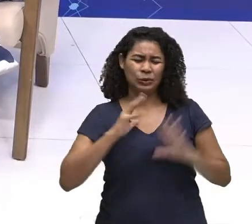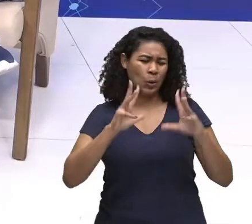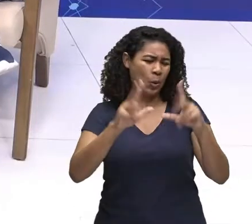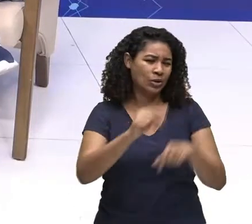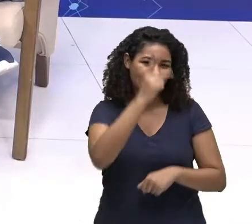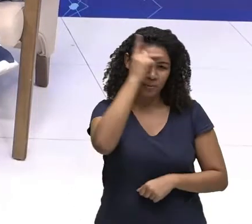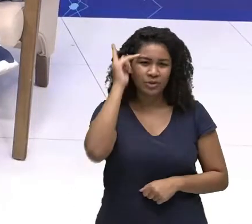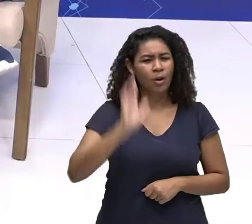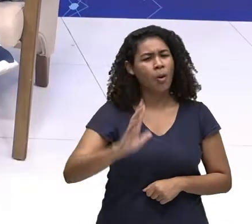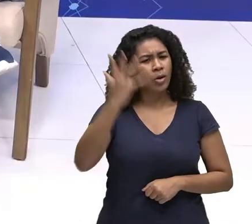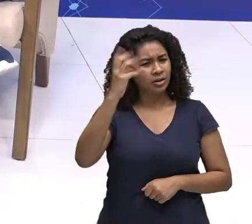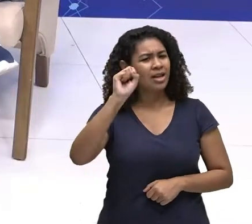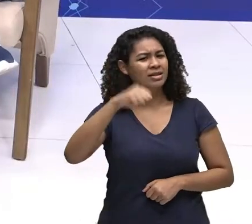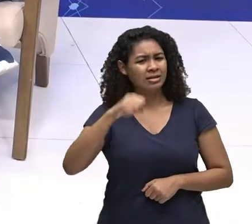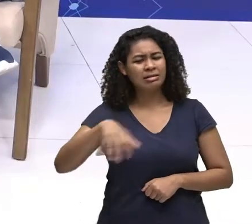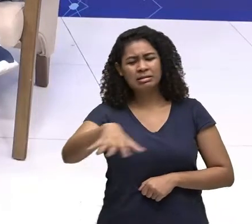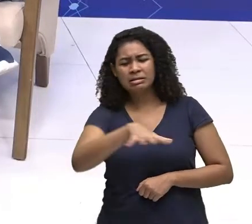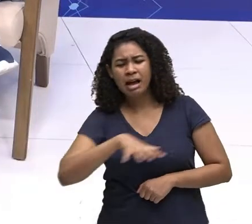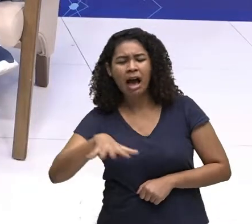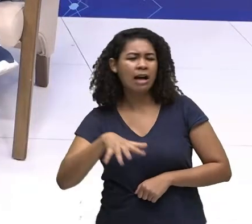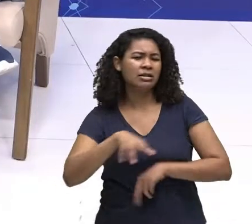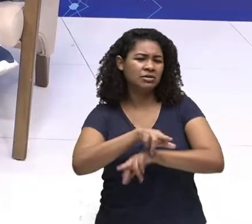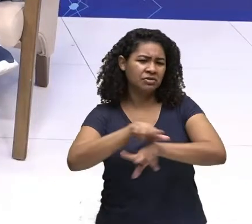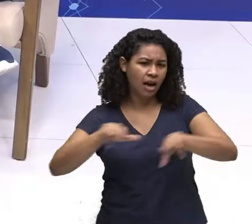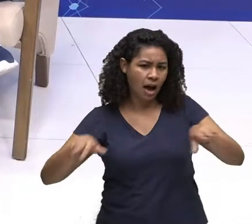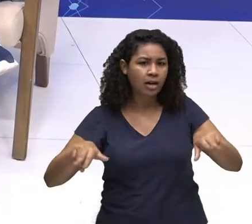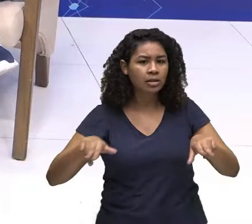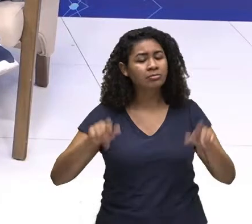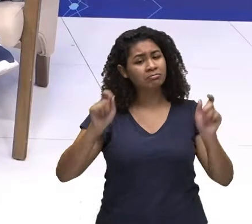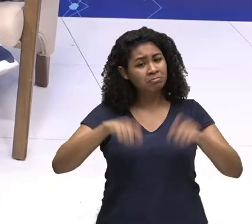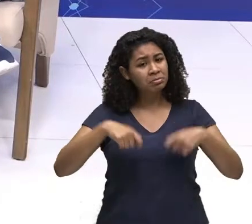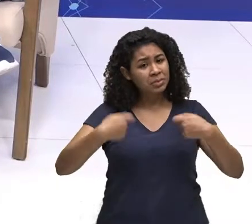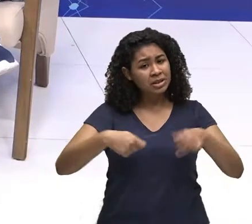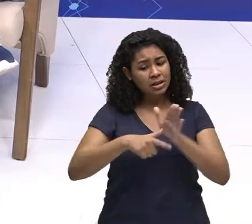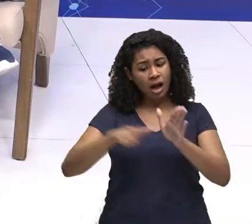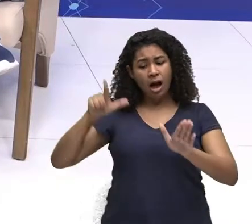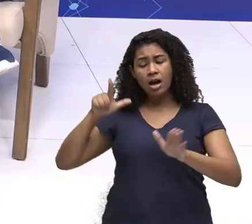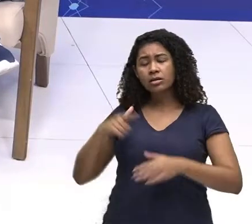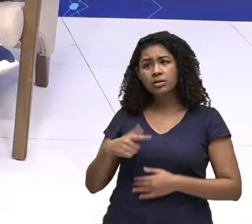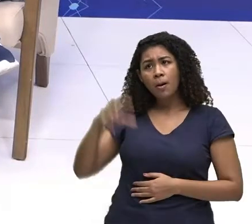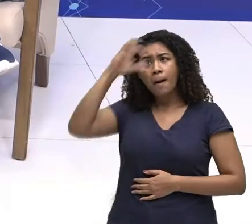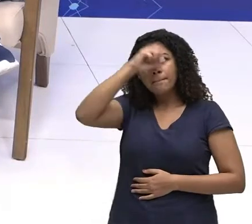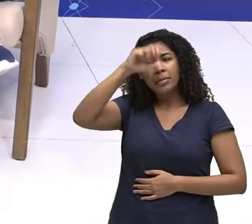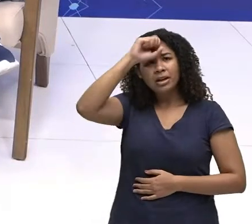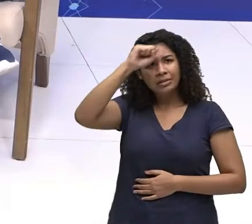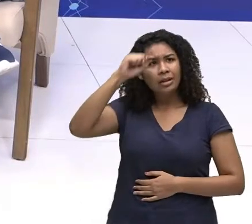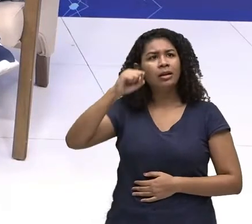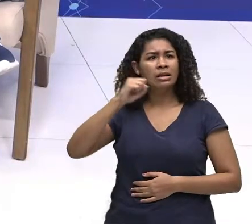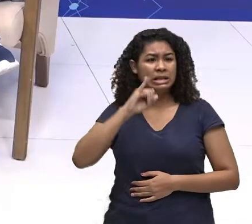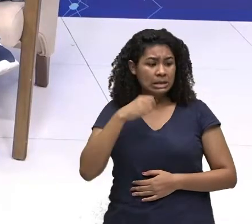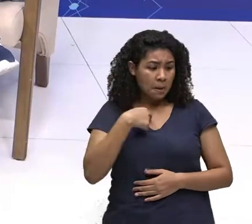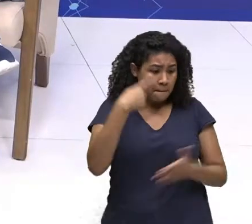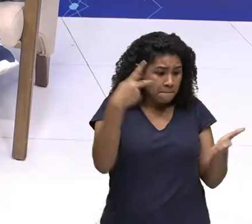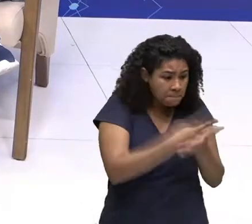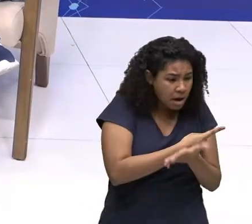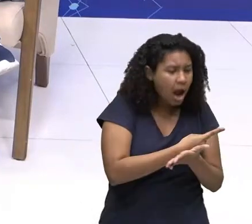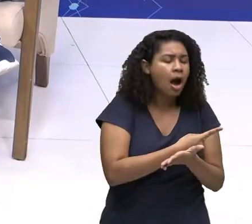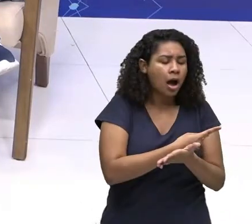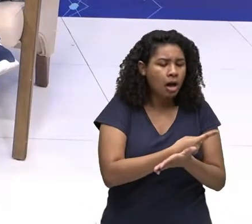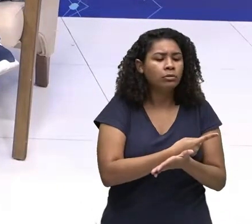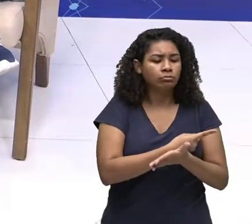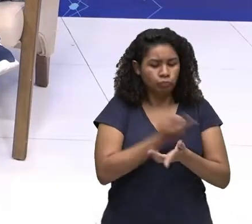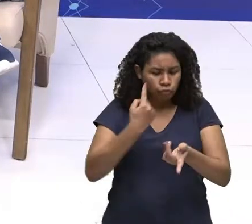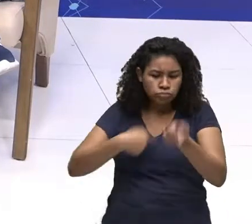né? Sim, sim. Então é preciso que eu aprenda a me reinventar, a me reerguer. Um exemplo muito bom que eu